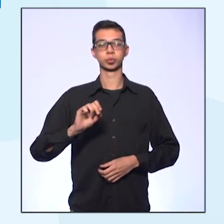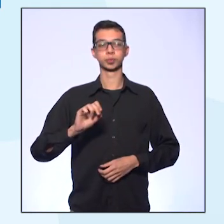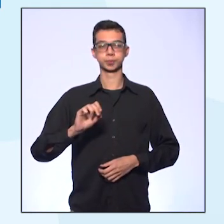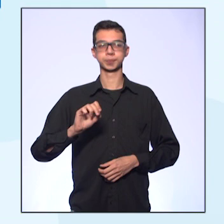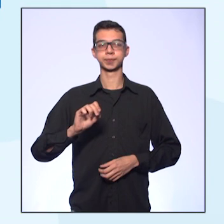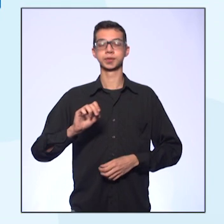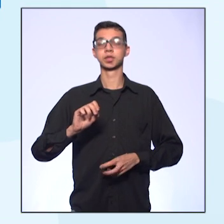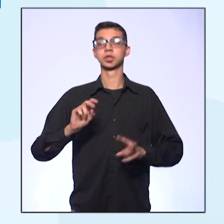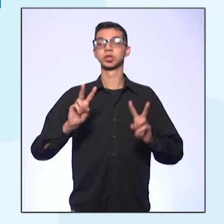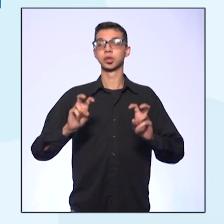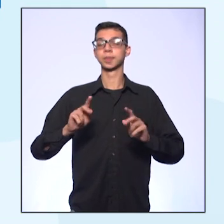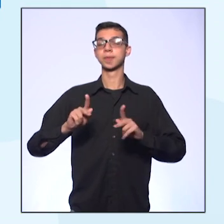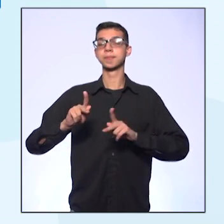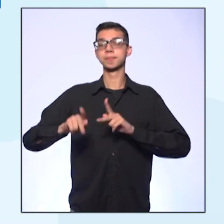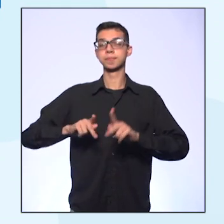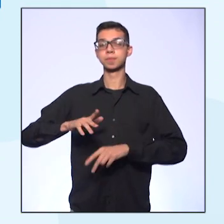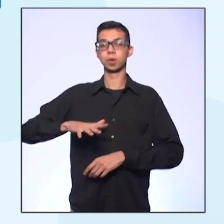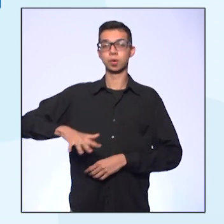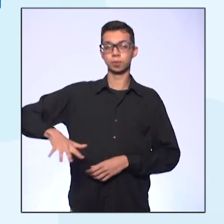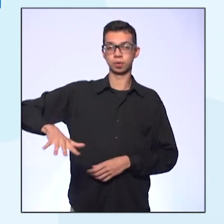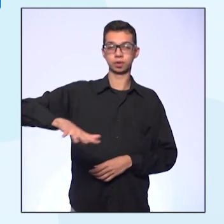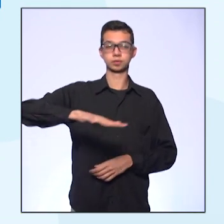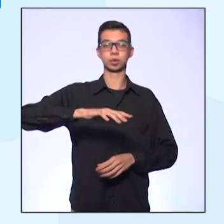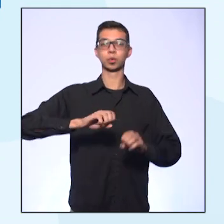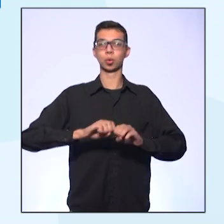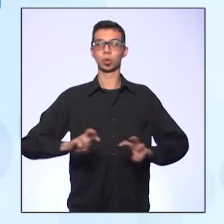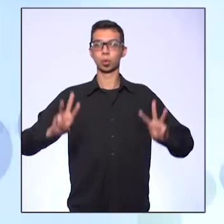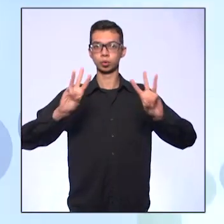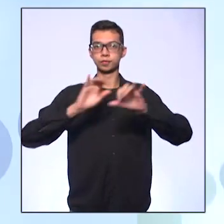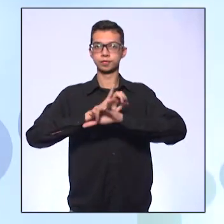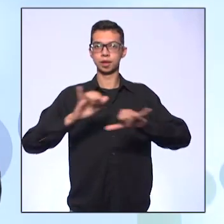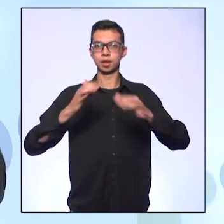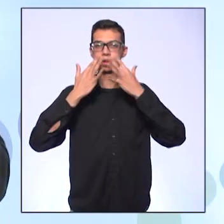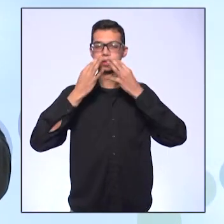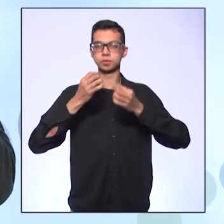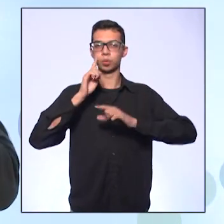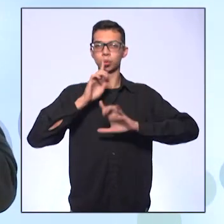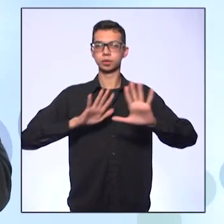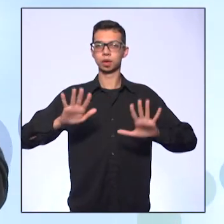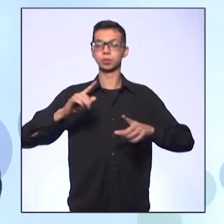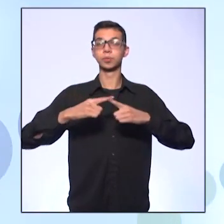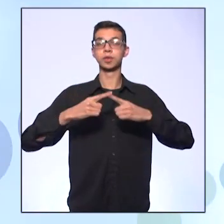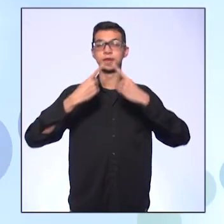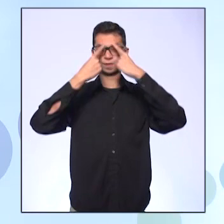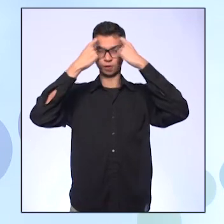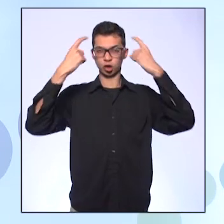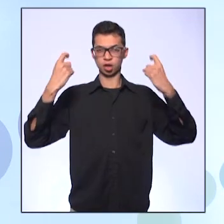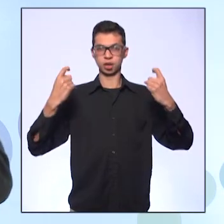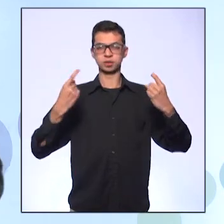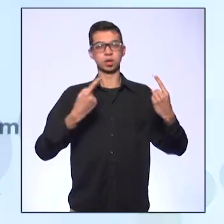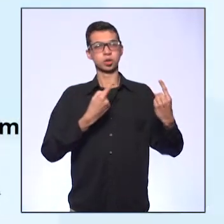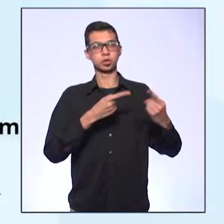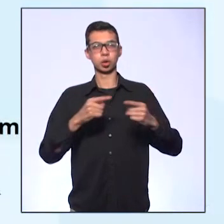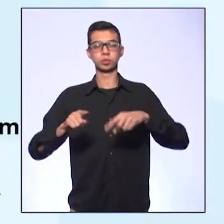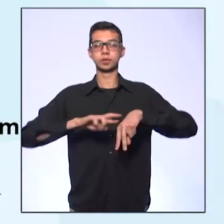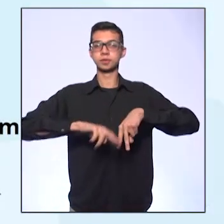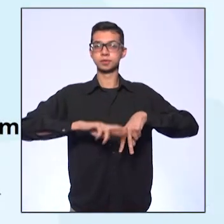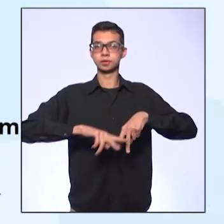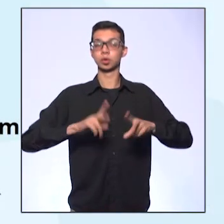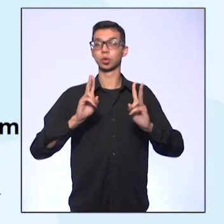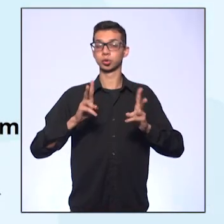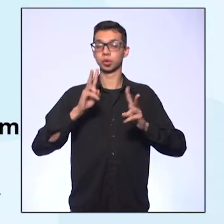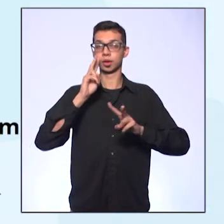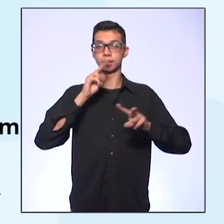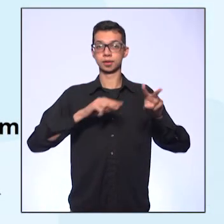no combate à violência de gênero no mundo. Continuando a leitura. Sem ação urgente, mulheres